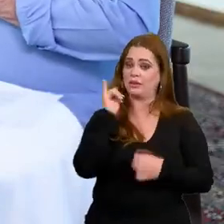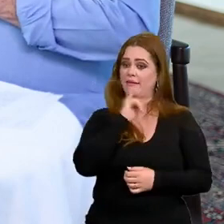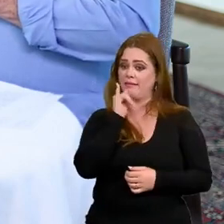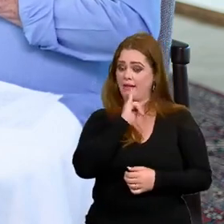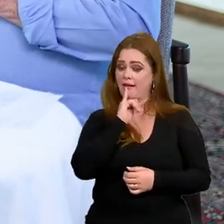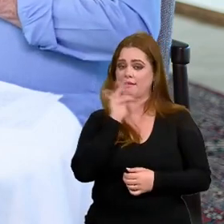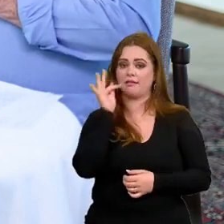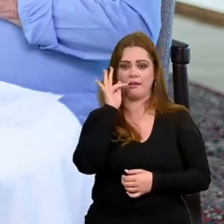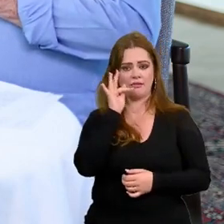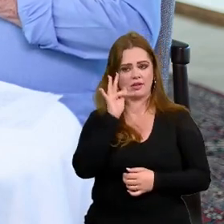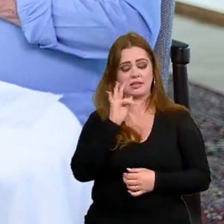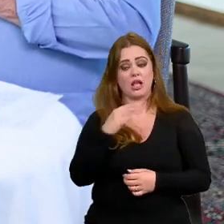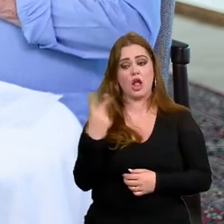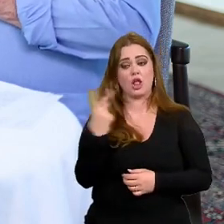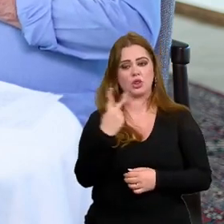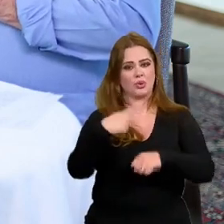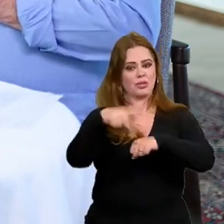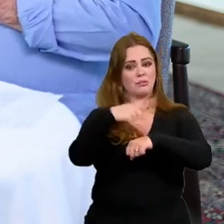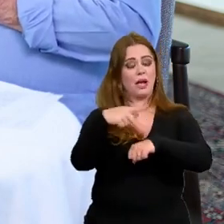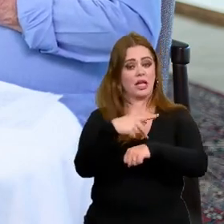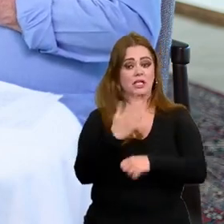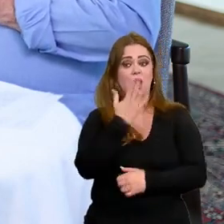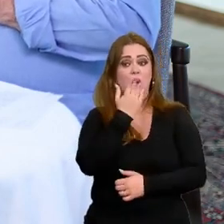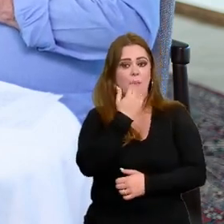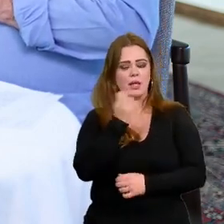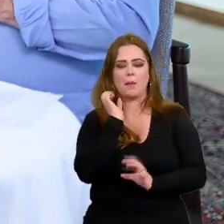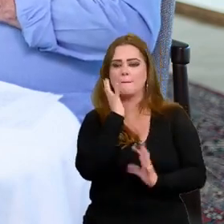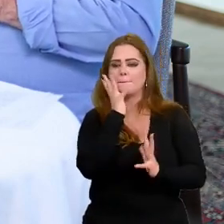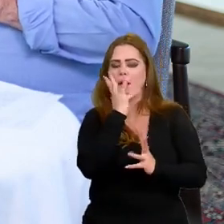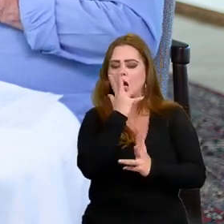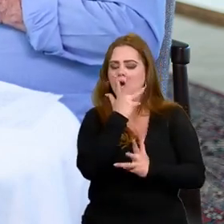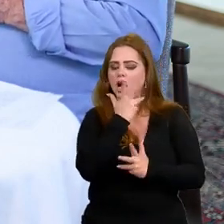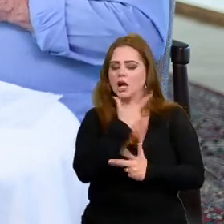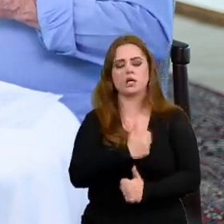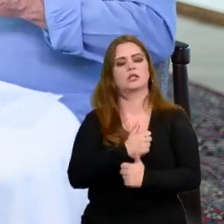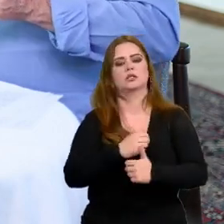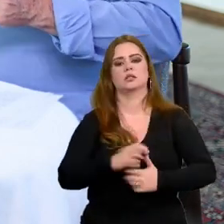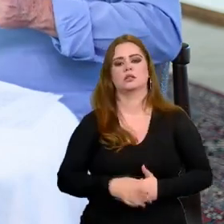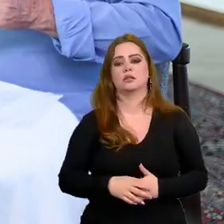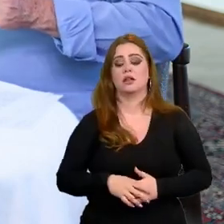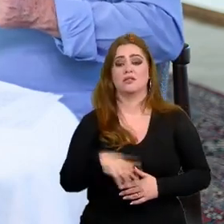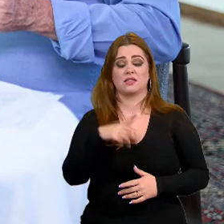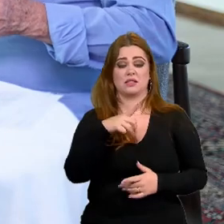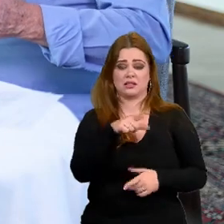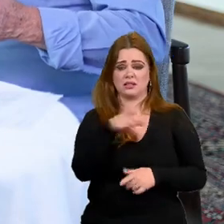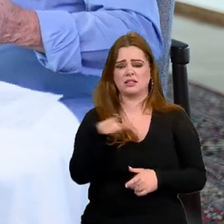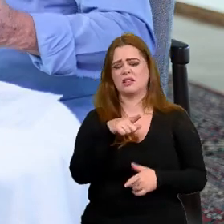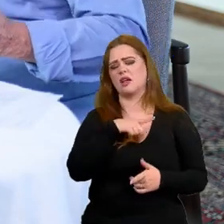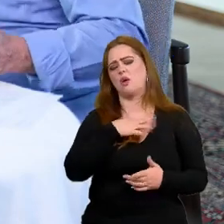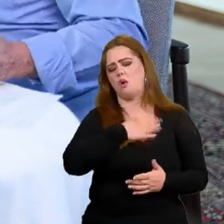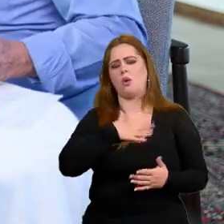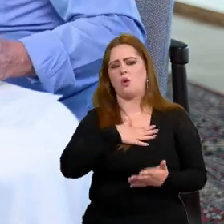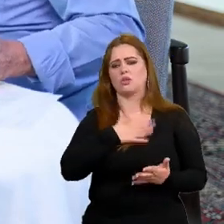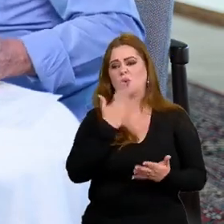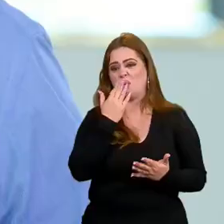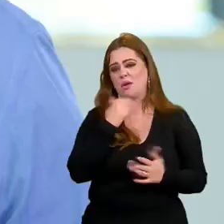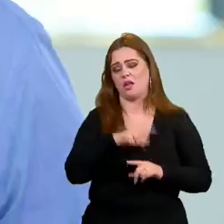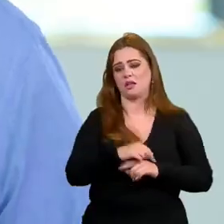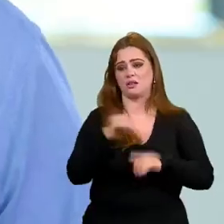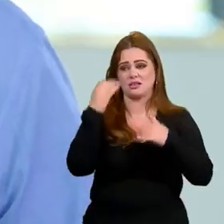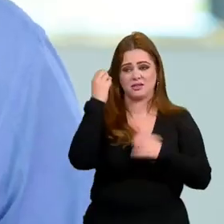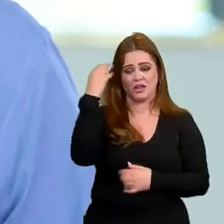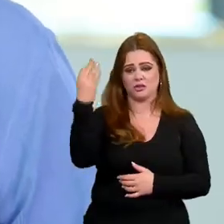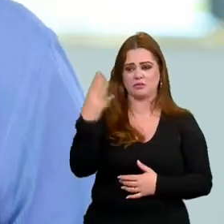realmente é comida maravilhosa, etc e tal. E você come bem nessas viagens? Não, É tanto trabalho eu que vou você te dizer nem. porque a gente não come